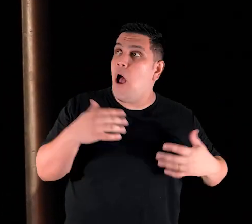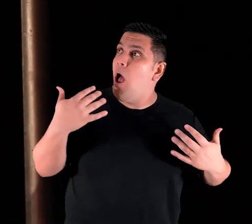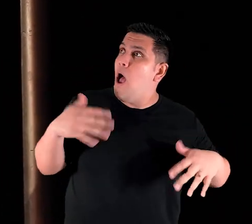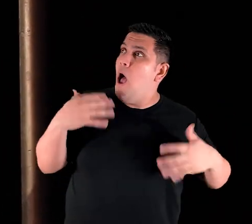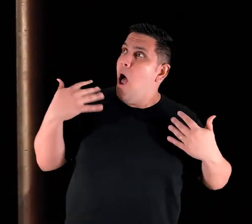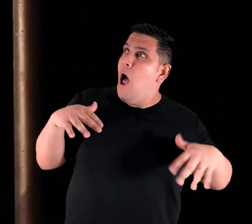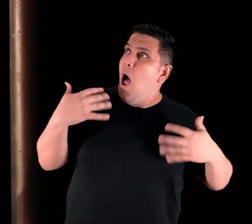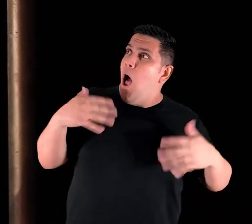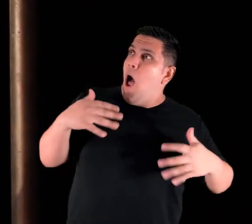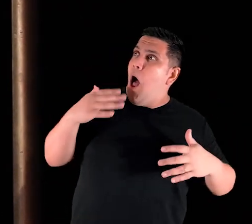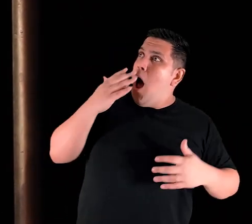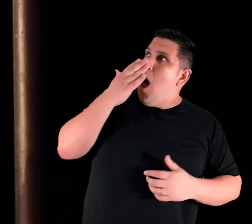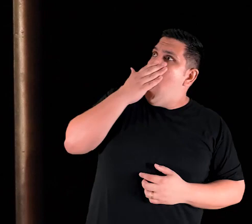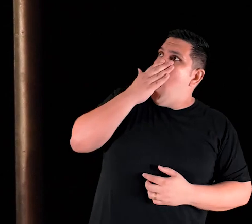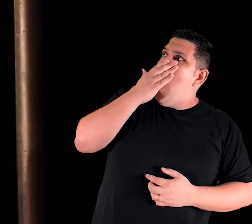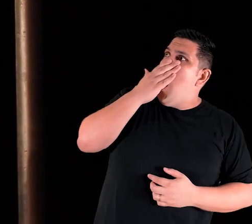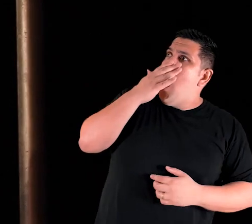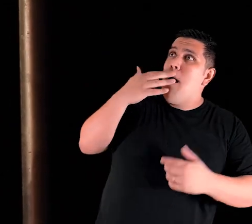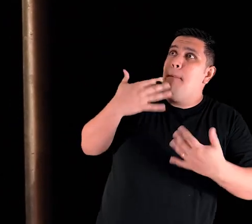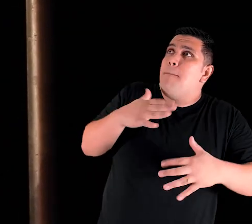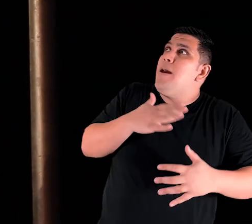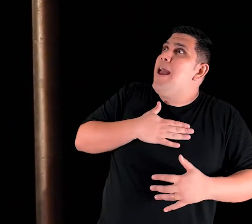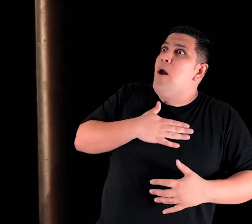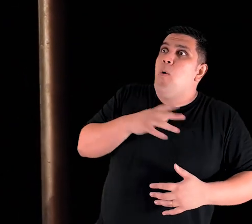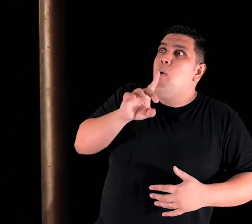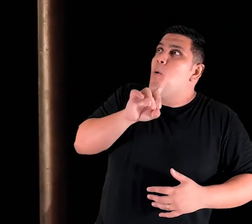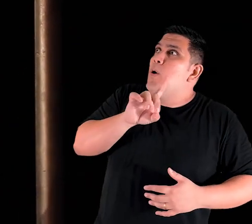Valha-me Deus.